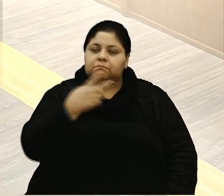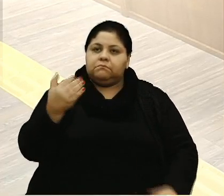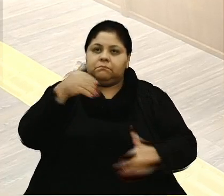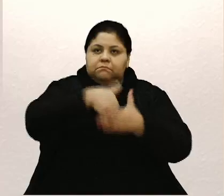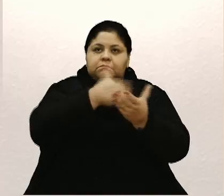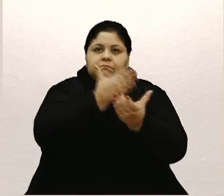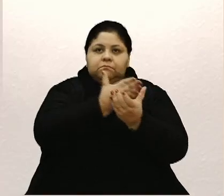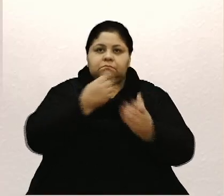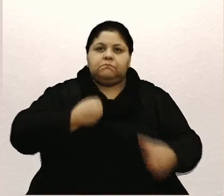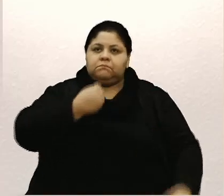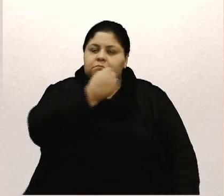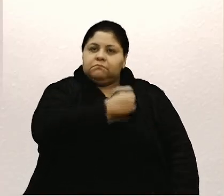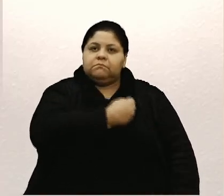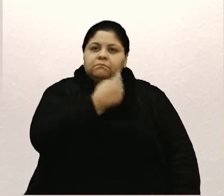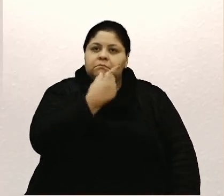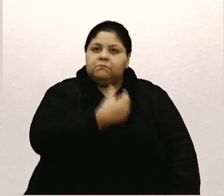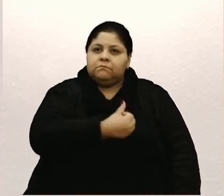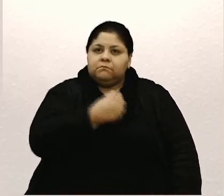no processo número